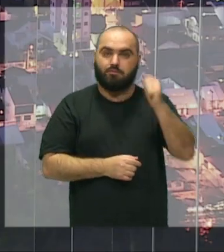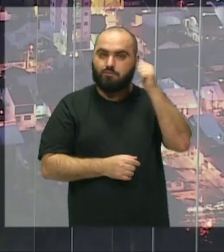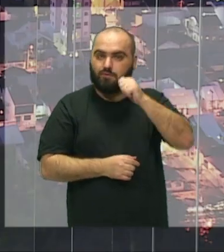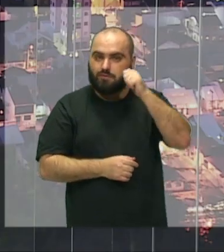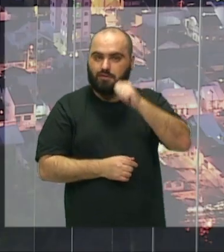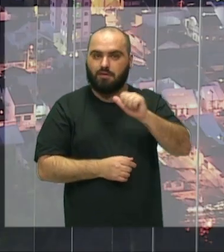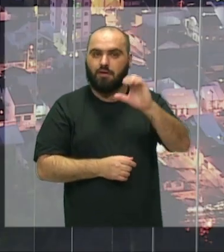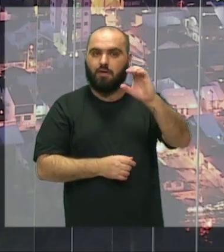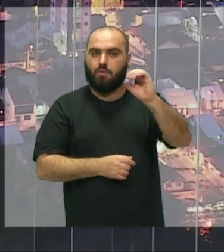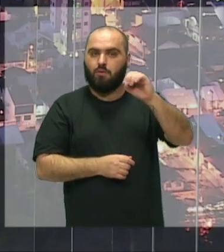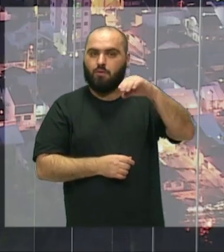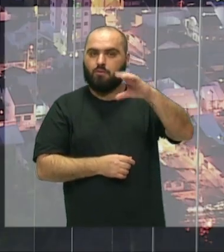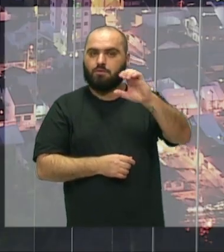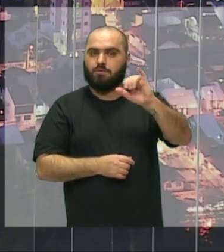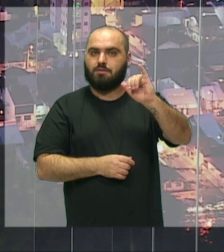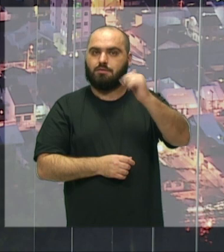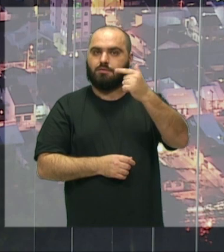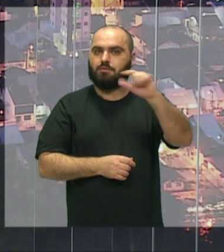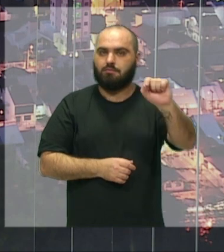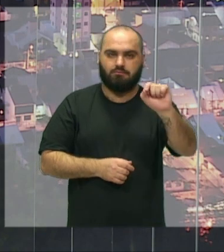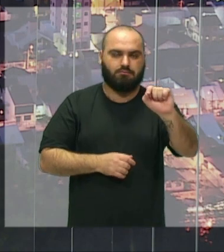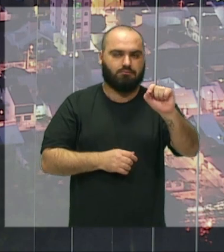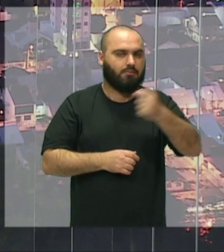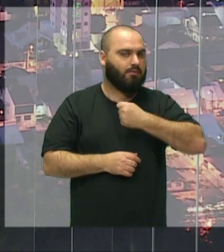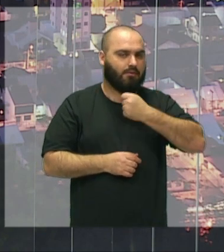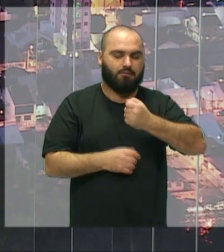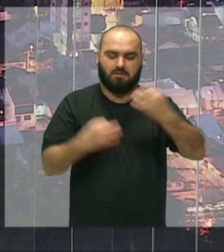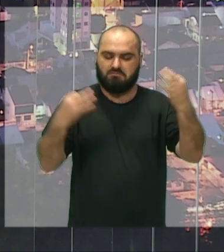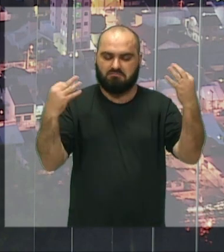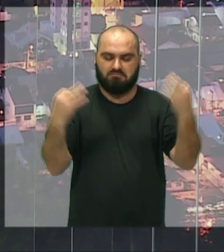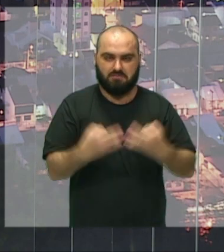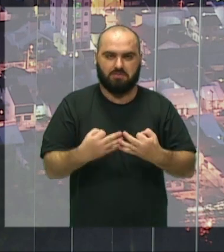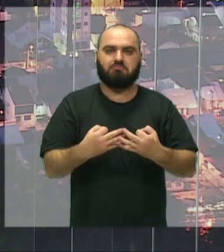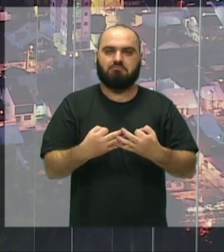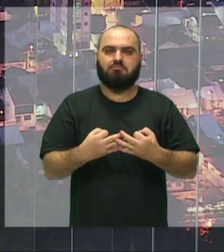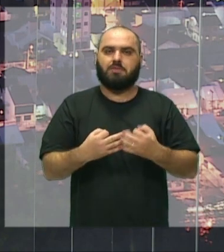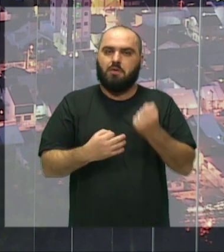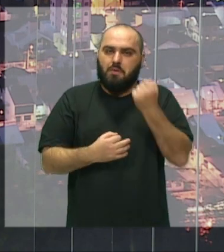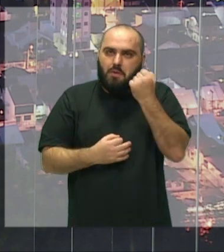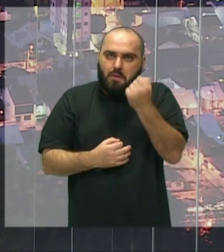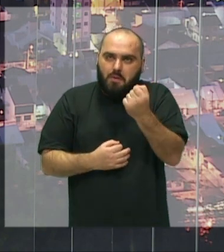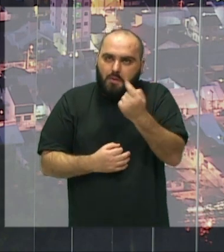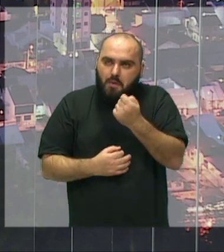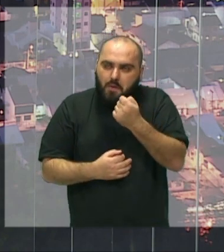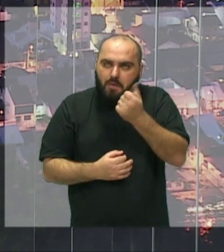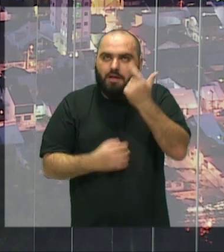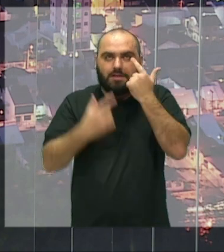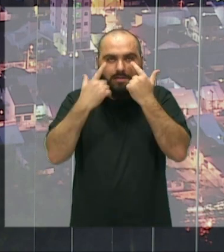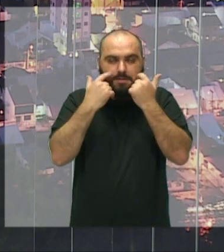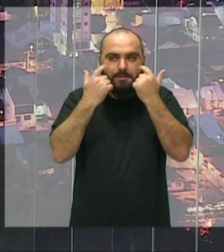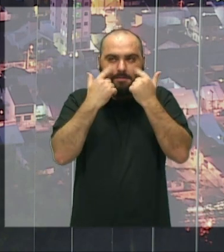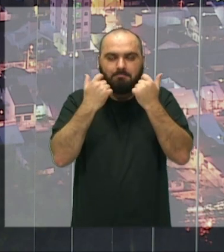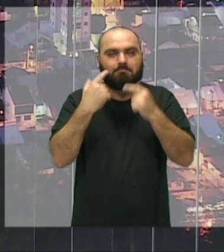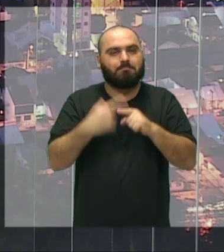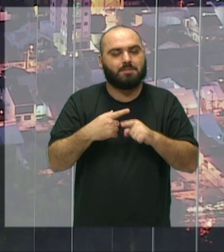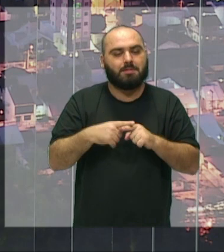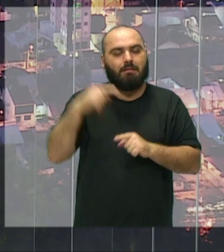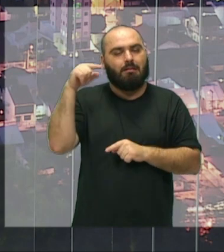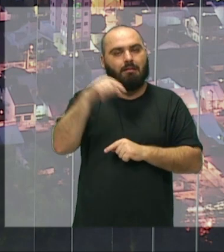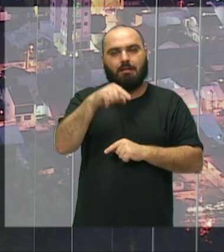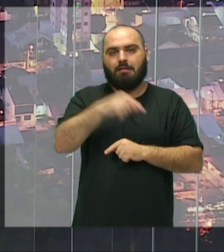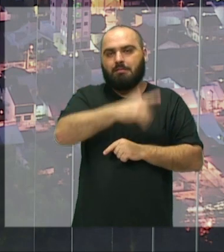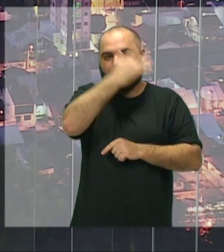que nós fizemos uma entrevista com ela aqui, belíssima, assim, quase que eu chorei em alguns momentos, porque ela é